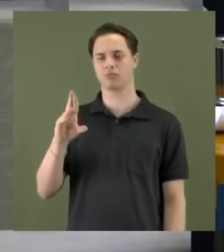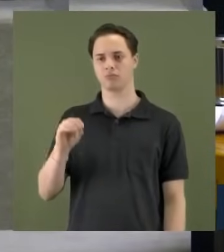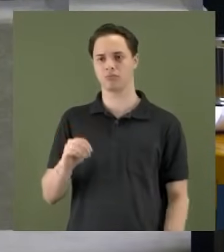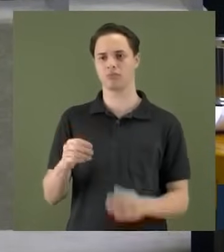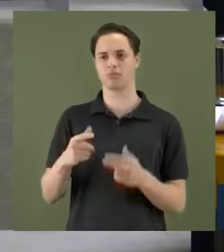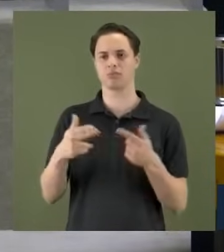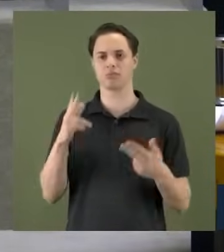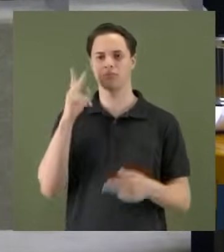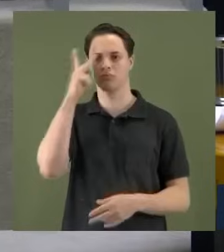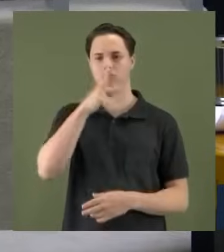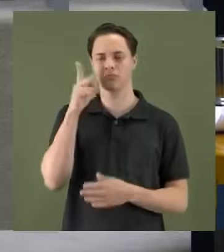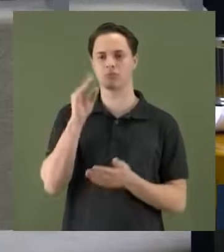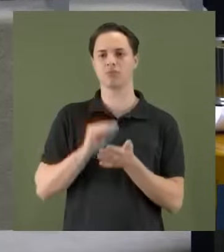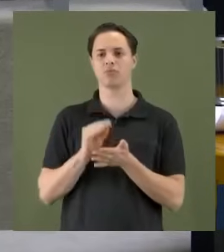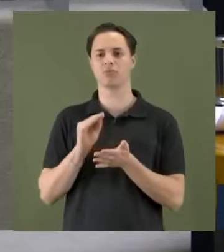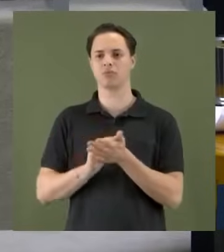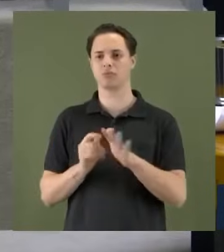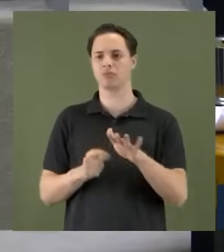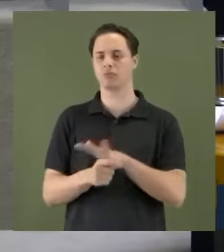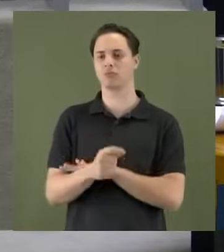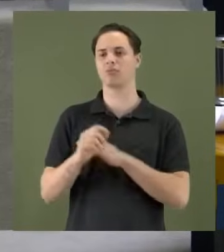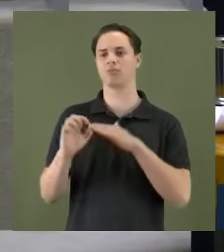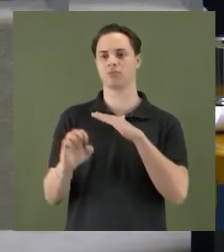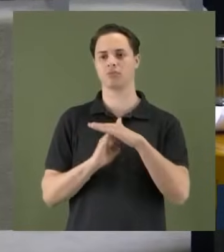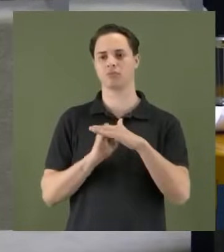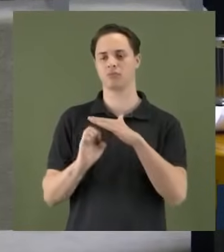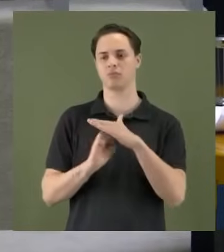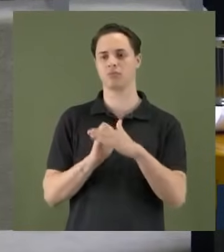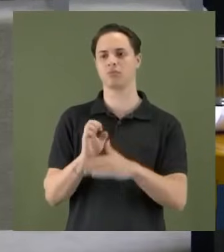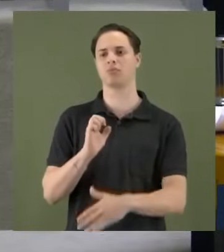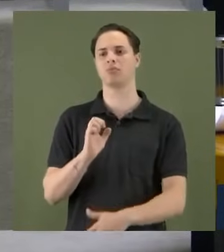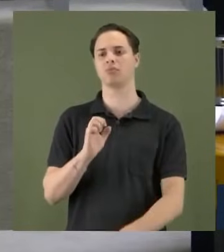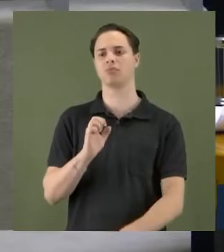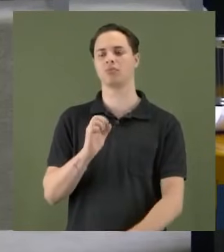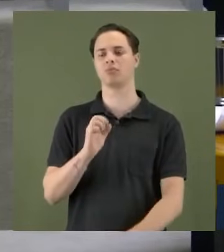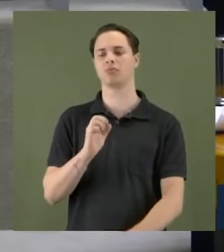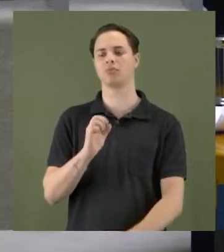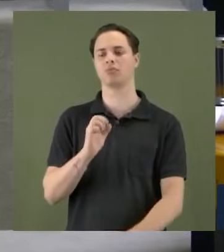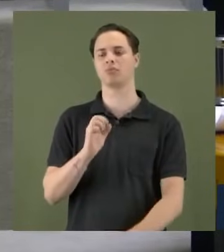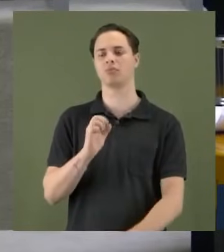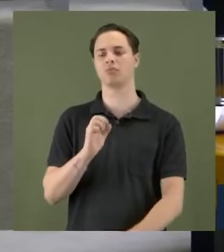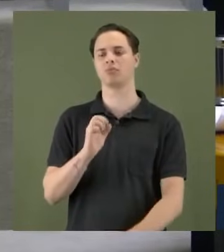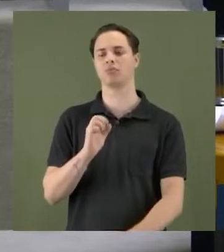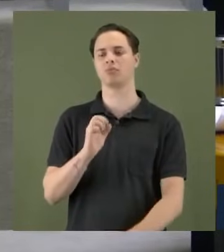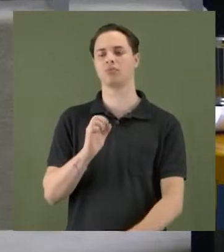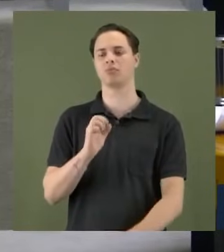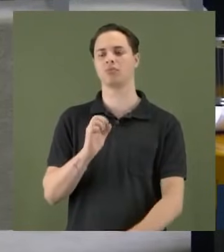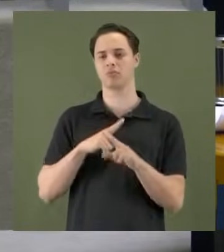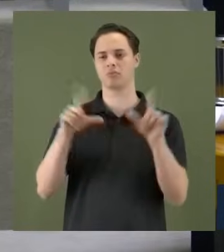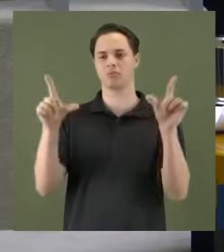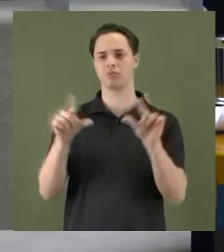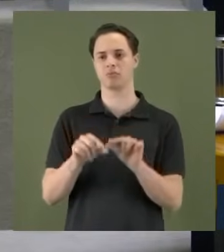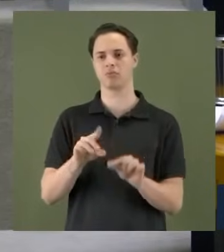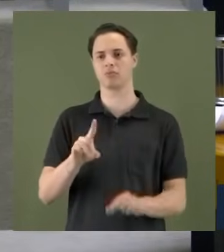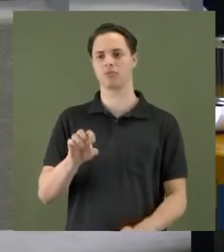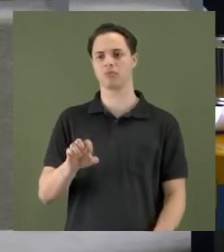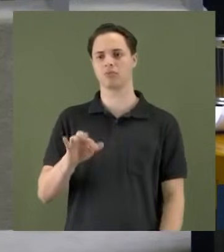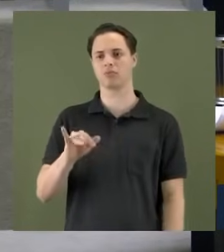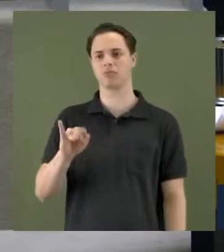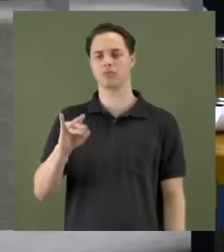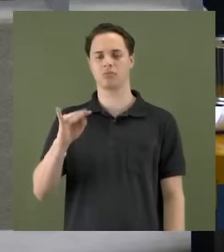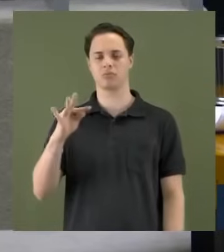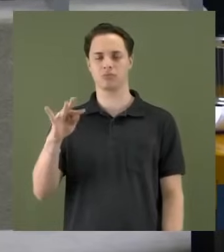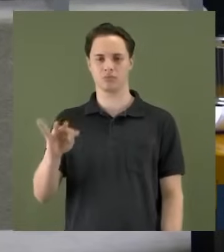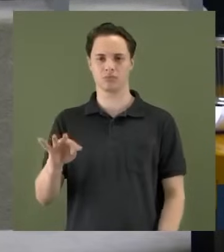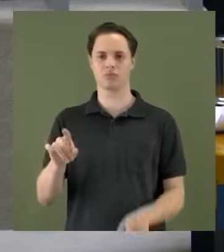de desinvestimento nas empresas públicas, que reverteu déficits históricos. Nós esperamos e vamos continuar